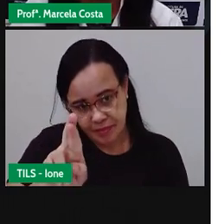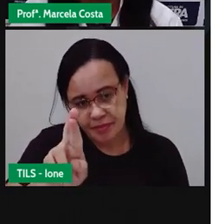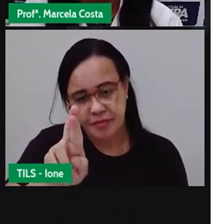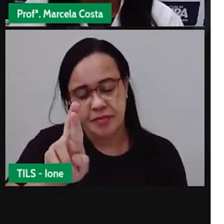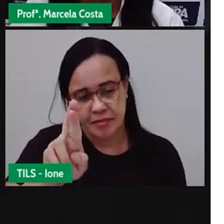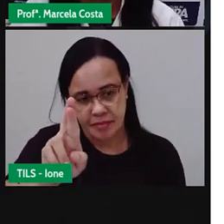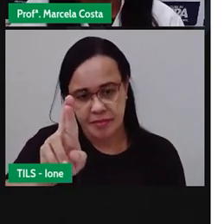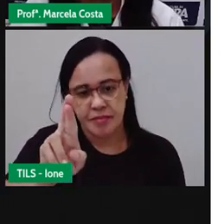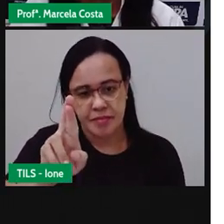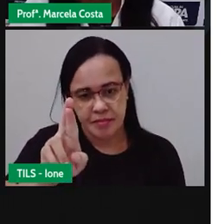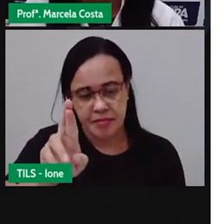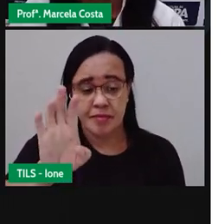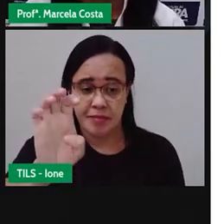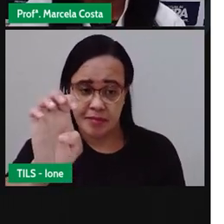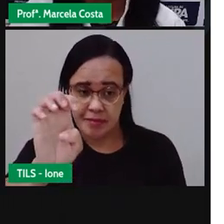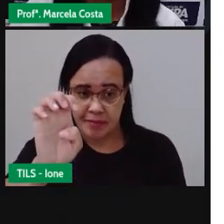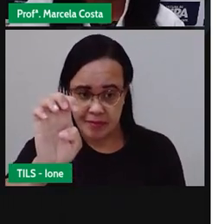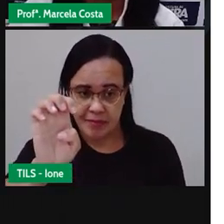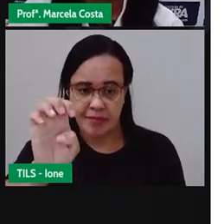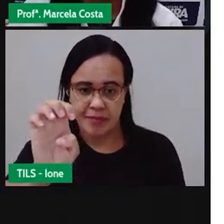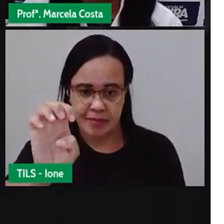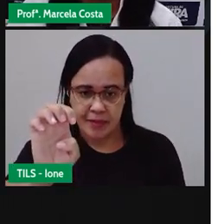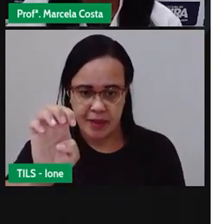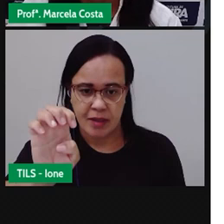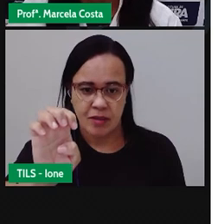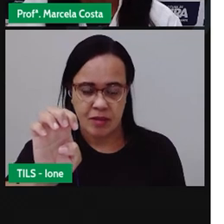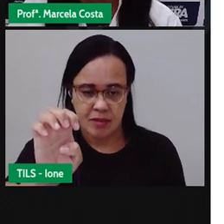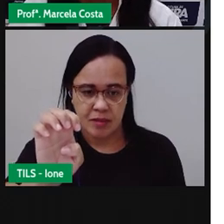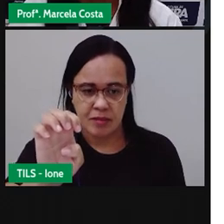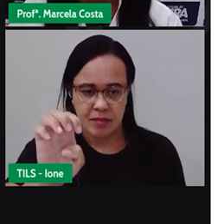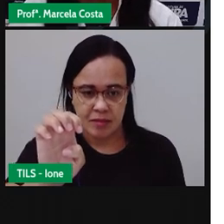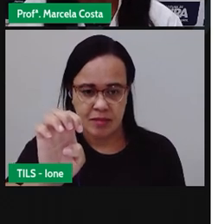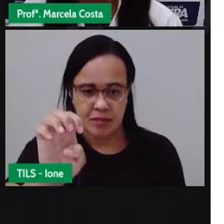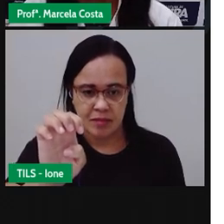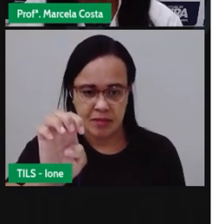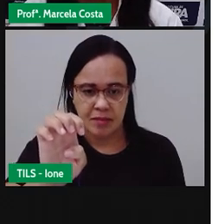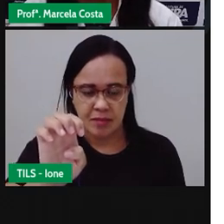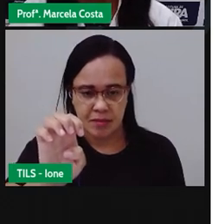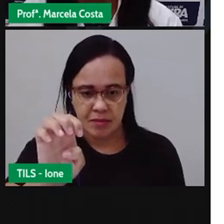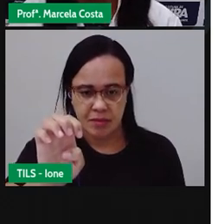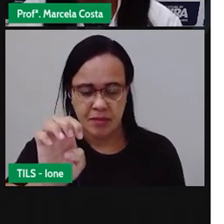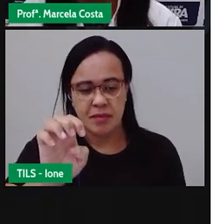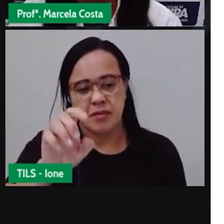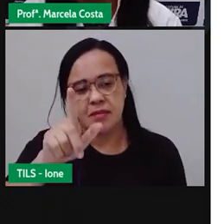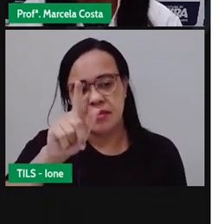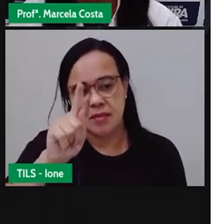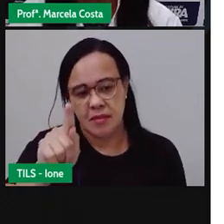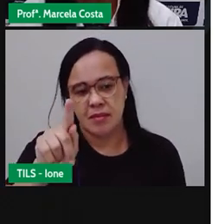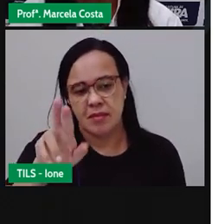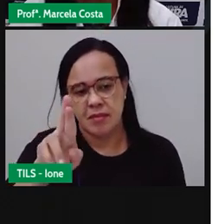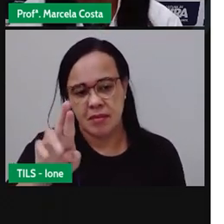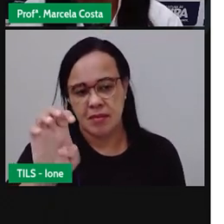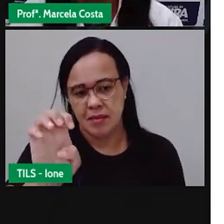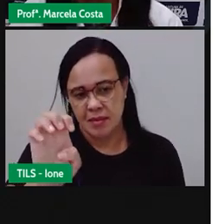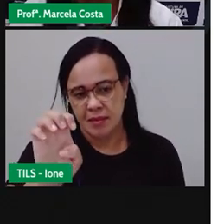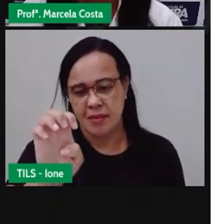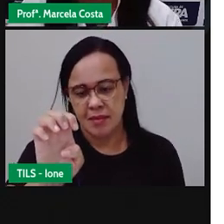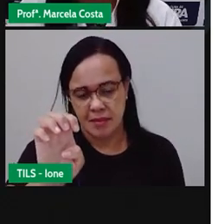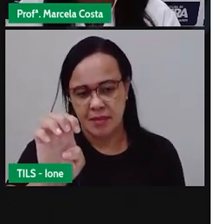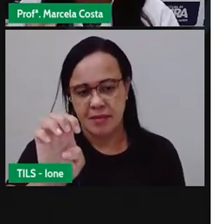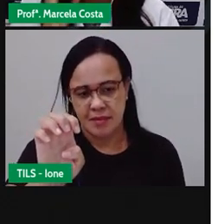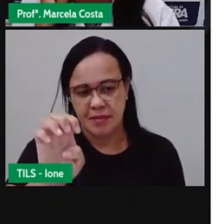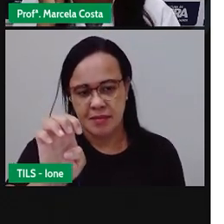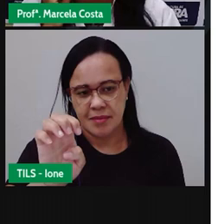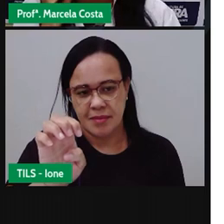re e junto com a vogal e forma fila da gre o tigre